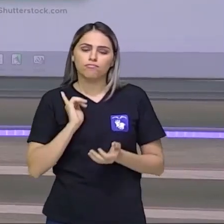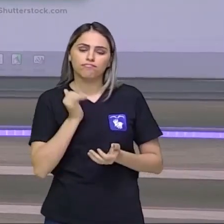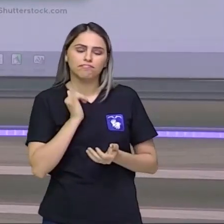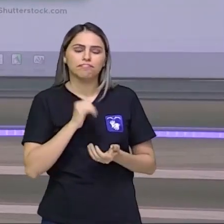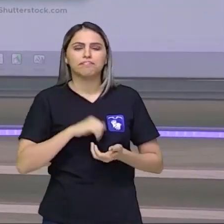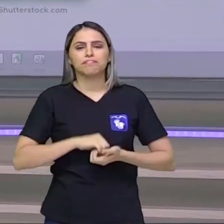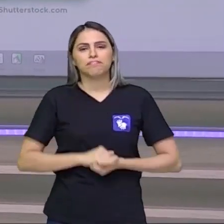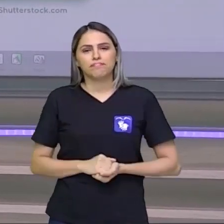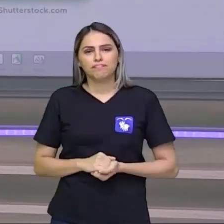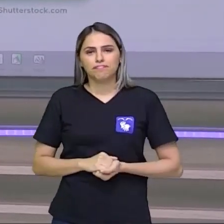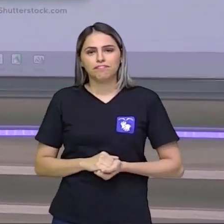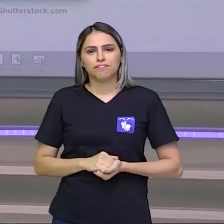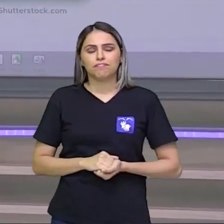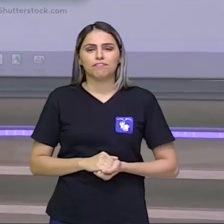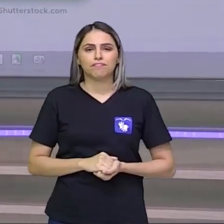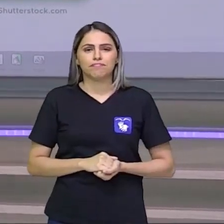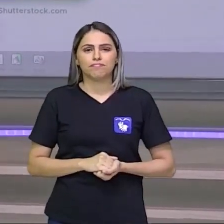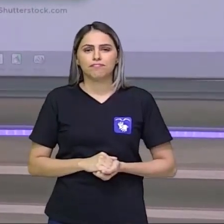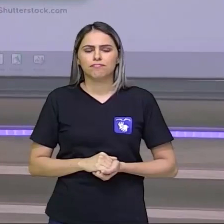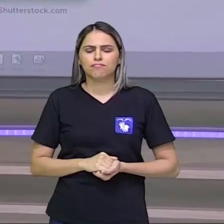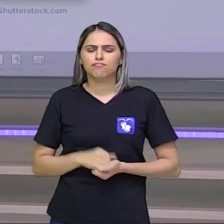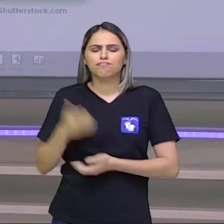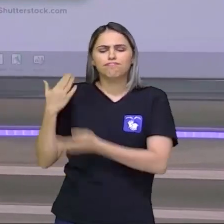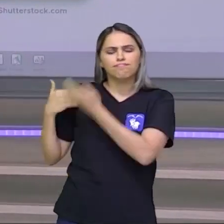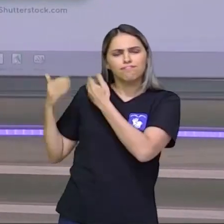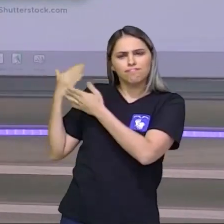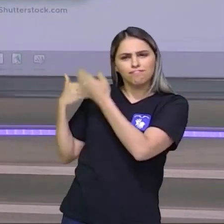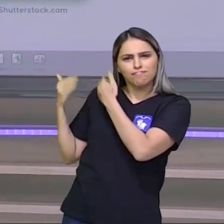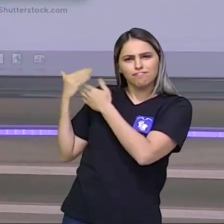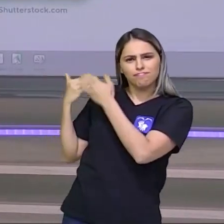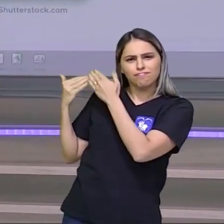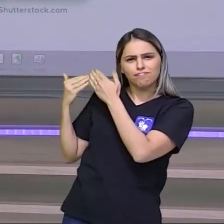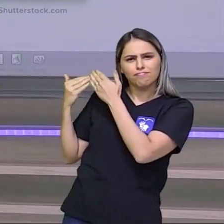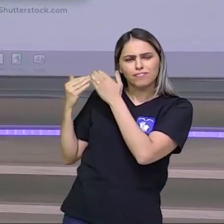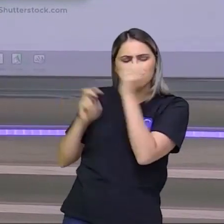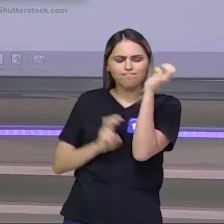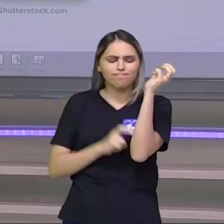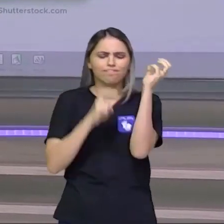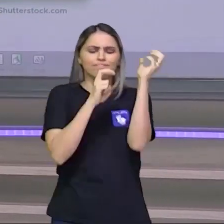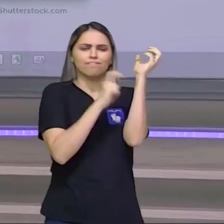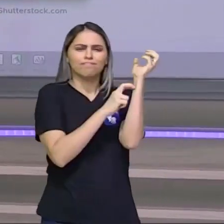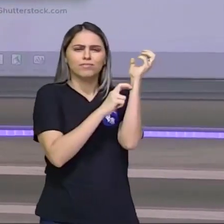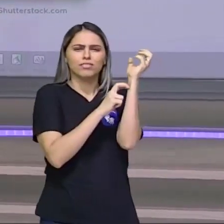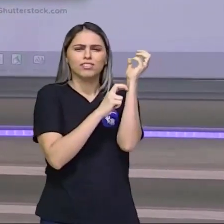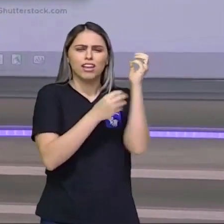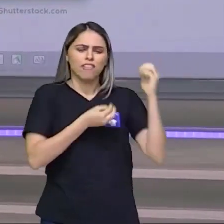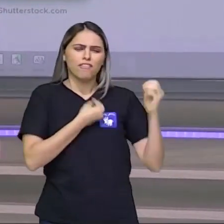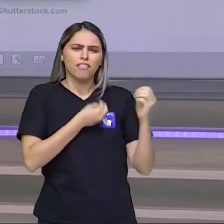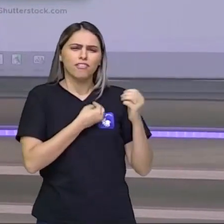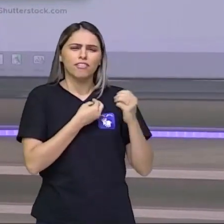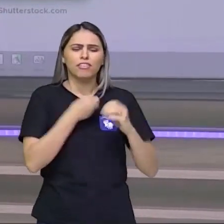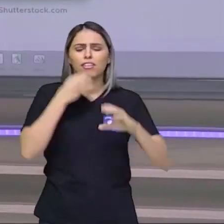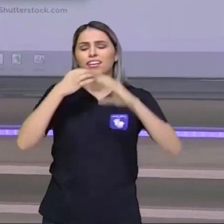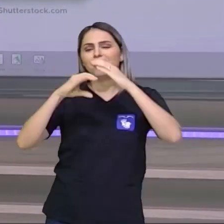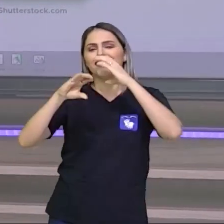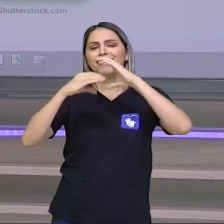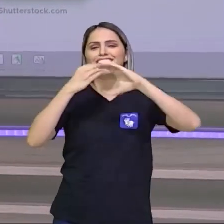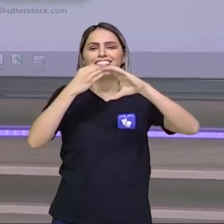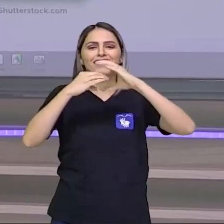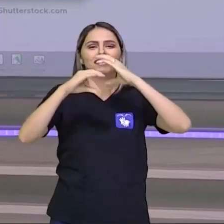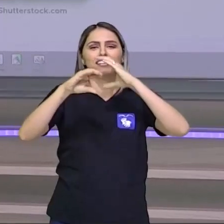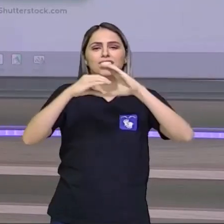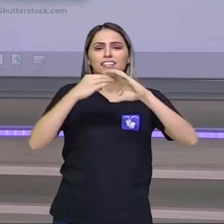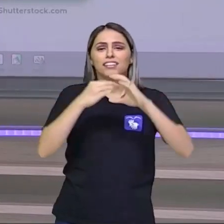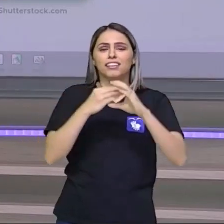para vocês. Olha só. Era uma vez uma cigarra que vivia cantando